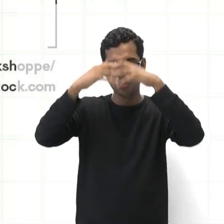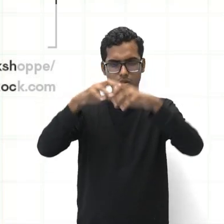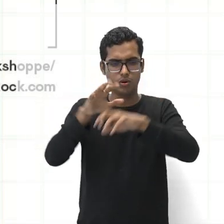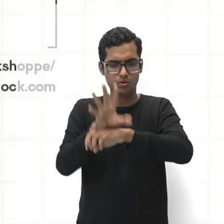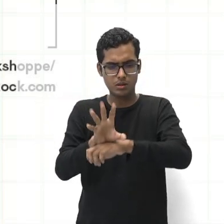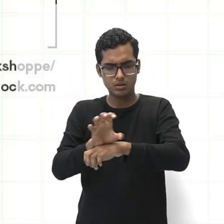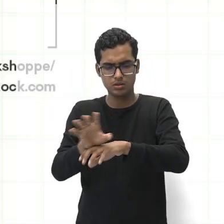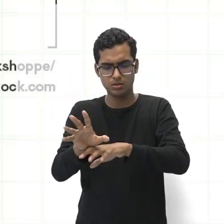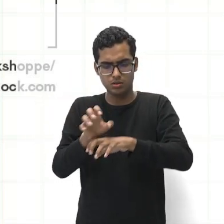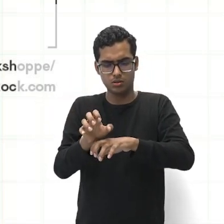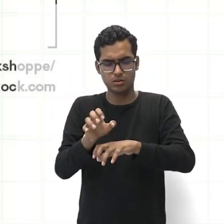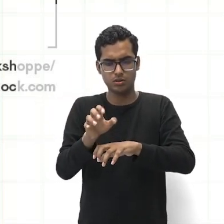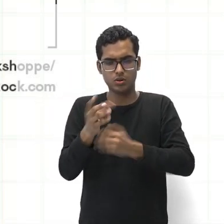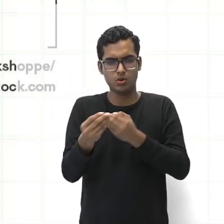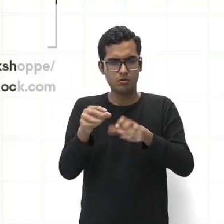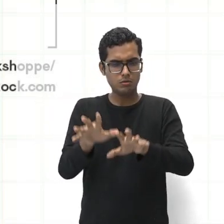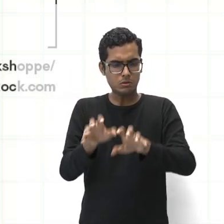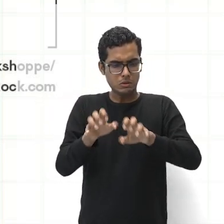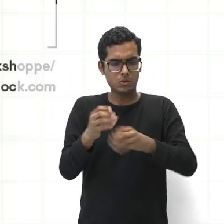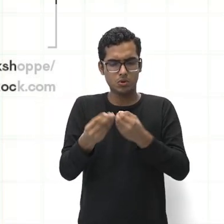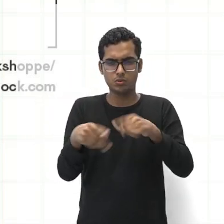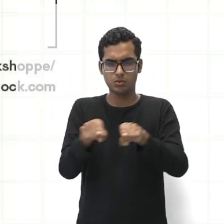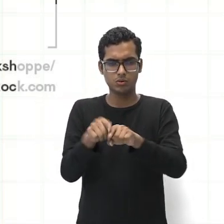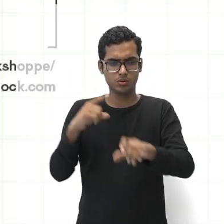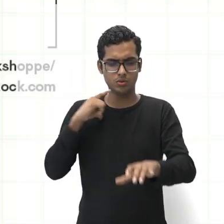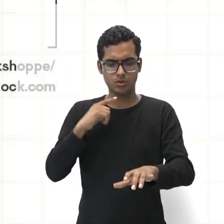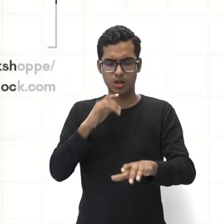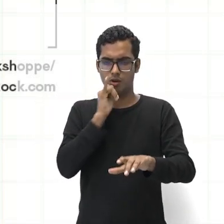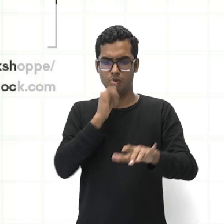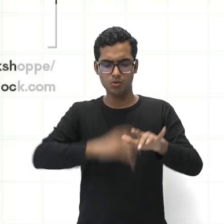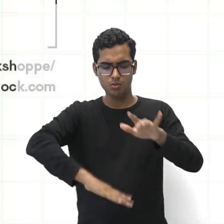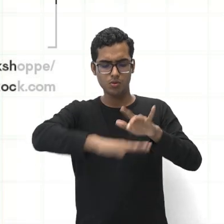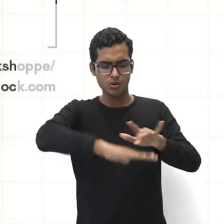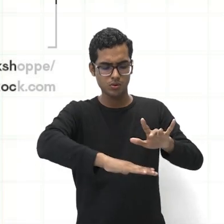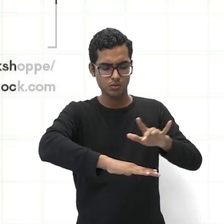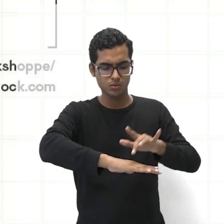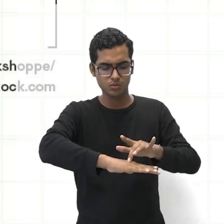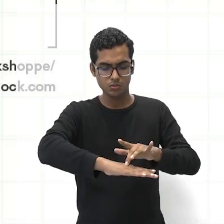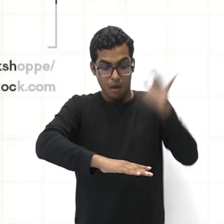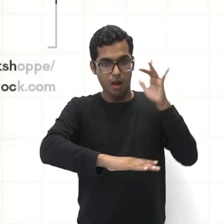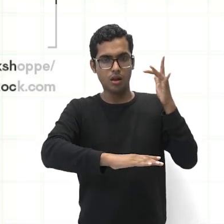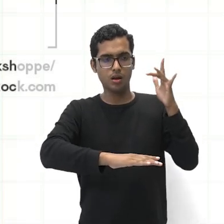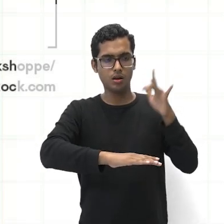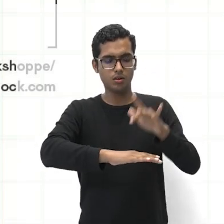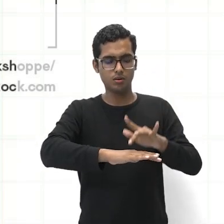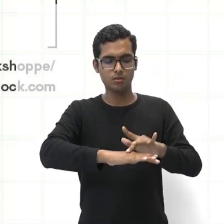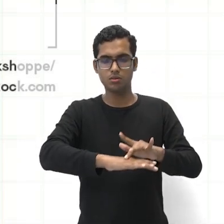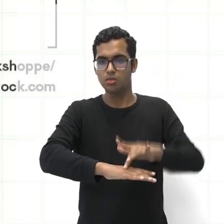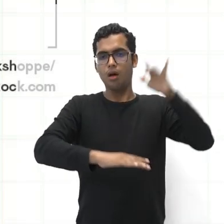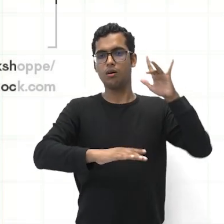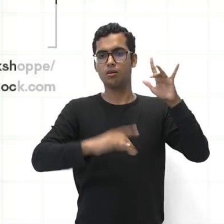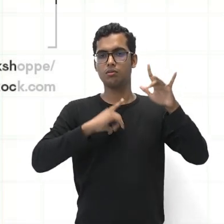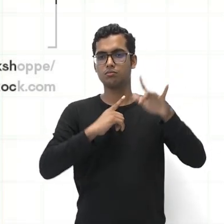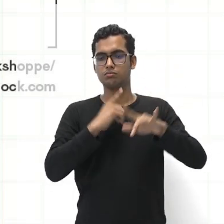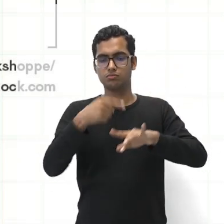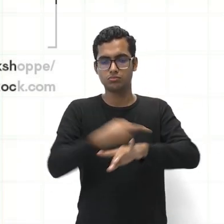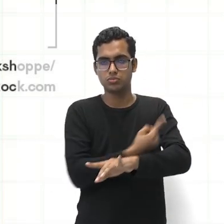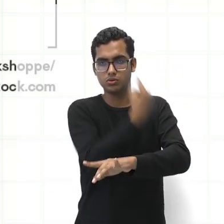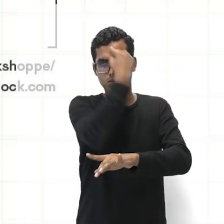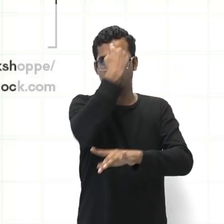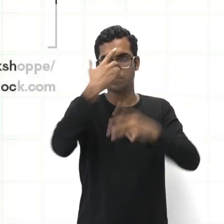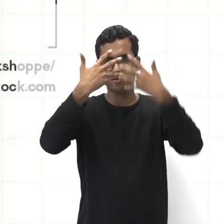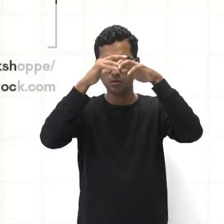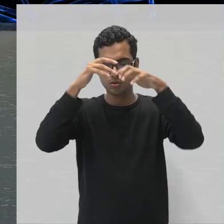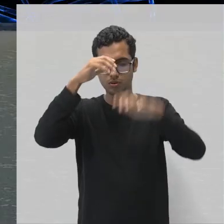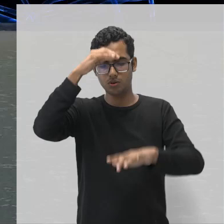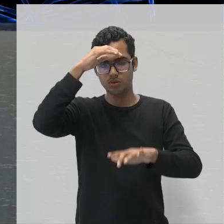né, tirando a tua mão daquele objeto quente, fazendo uma resposta reflexa a um estímulo